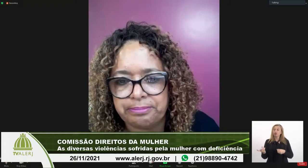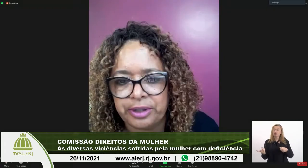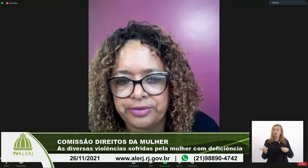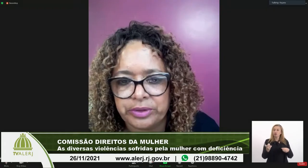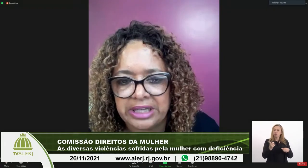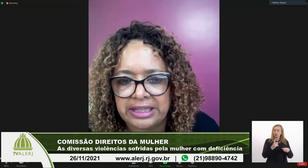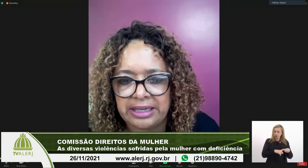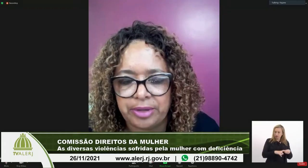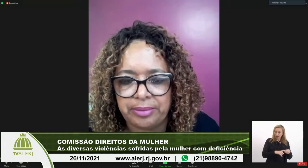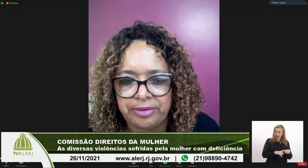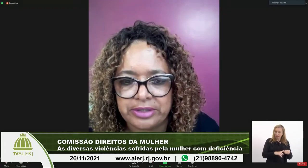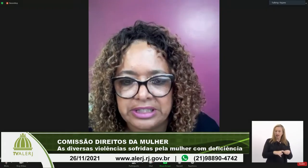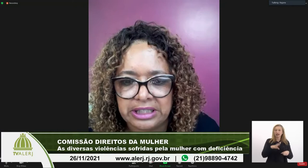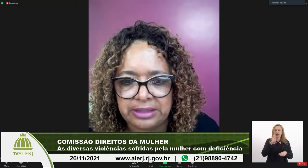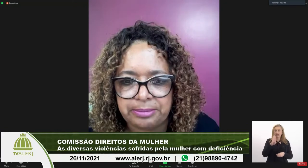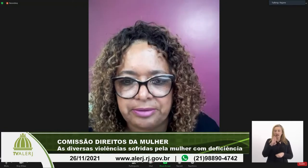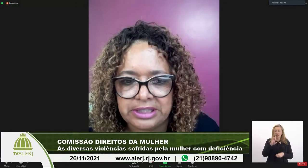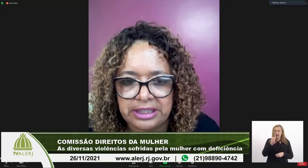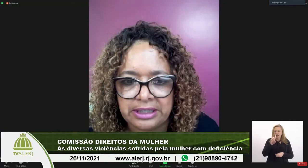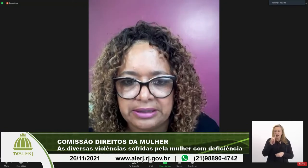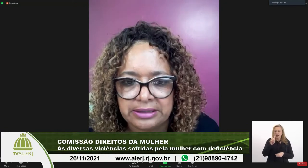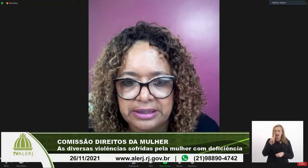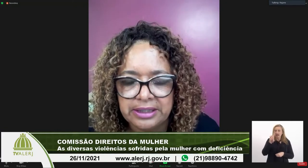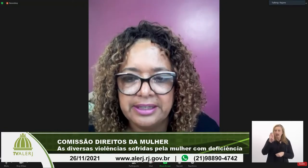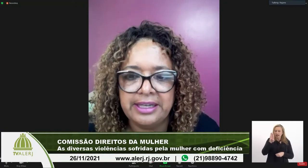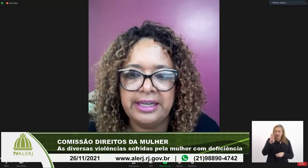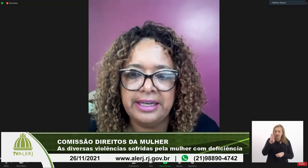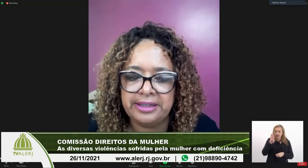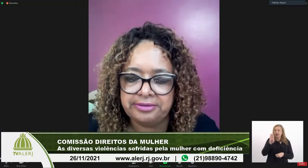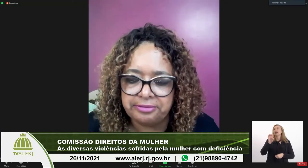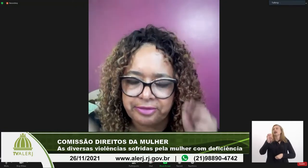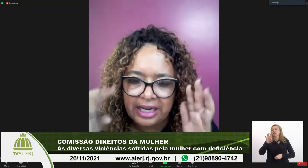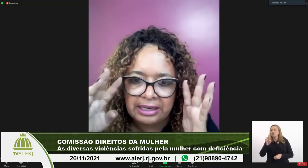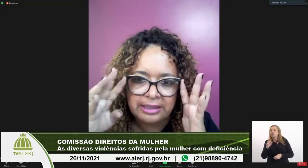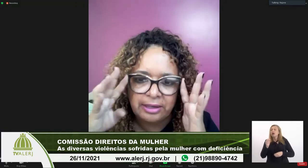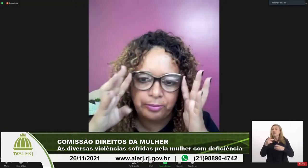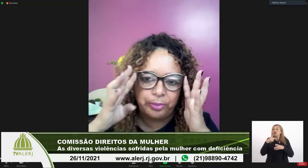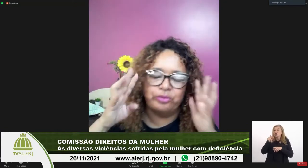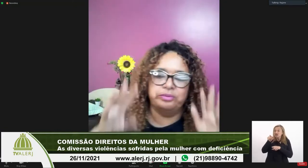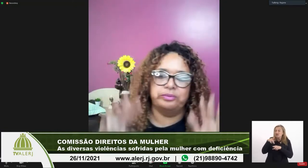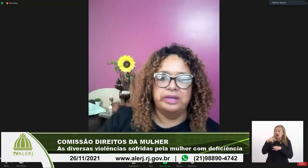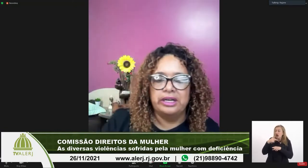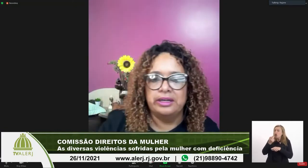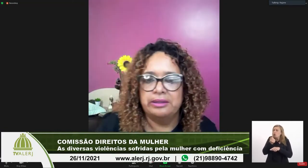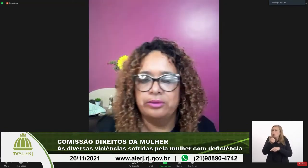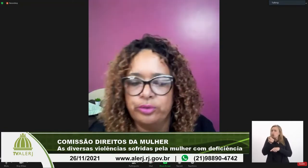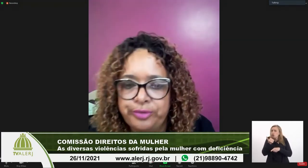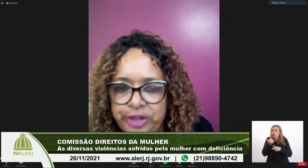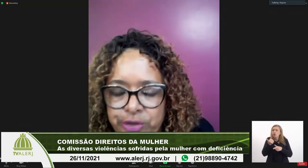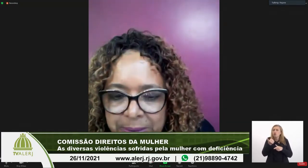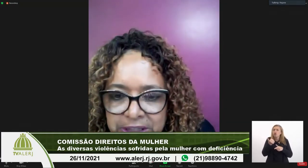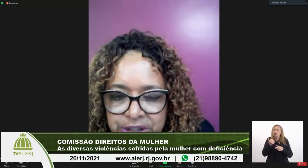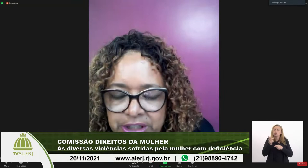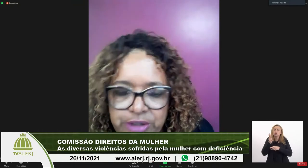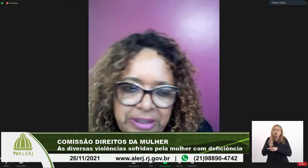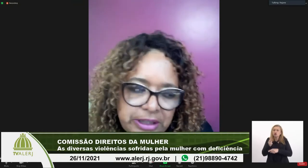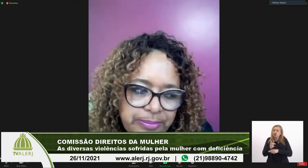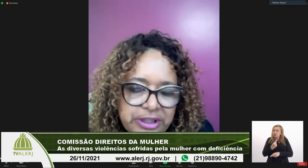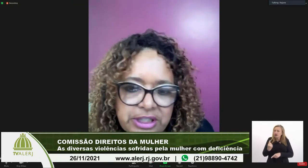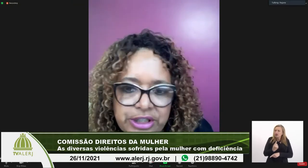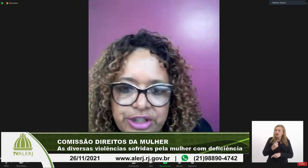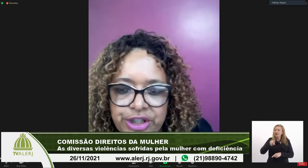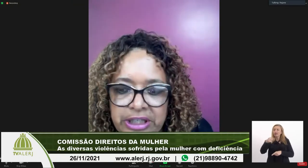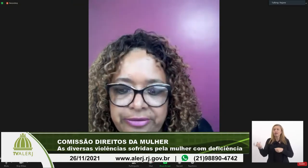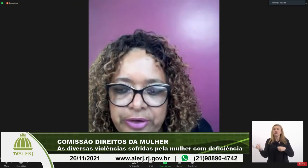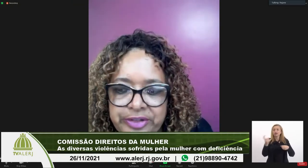pode voltar Débora para você para você falar então um pouco do vídeo para a gente mas